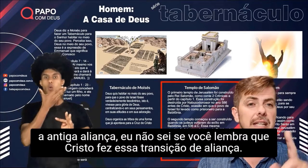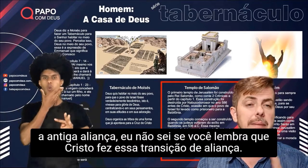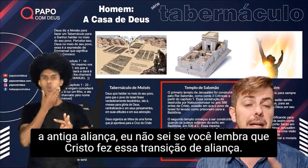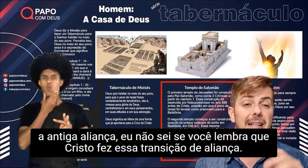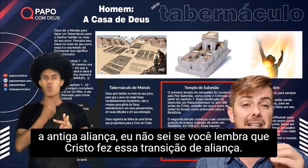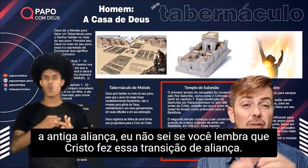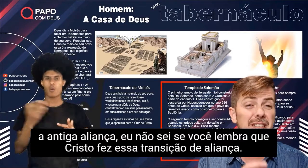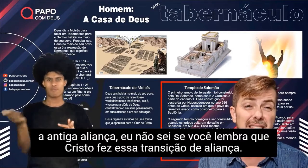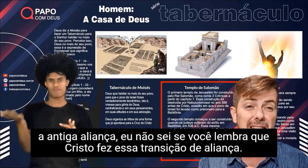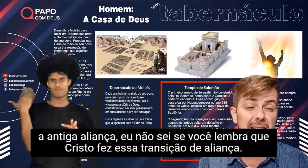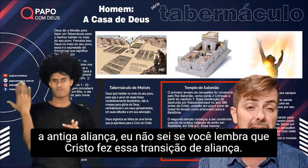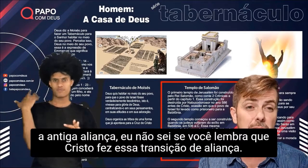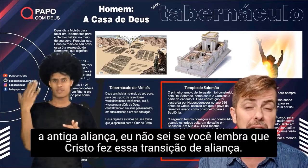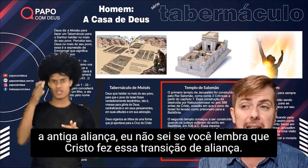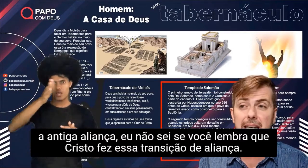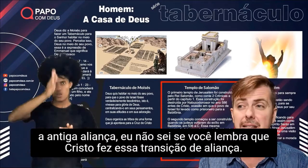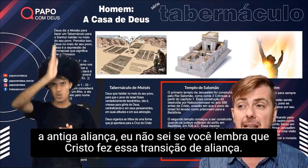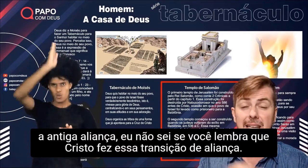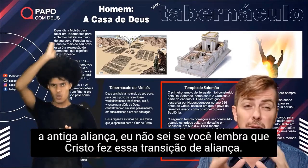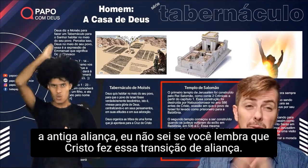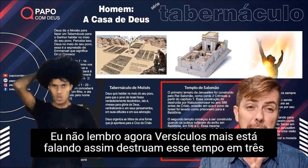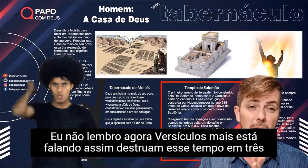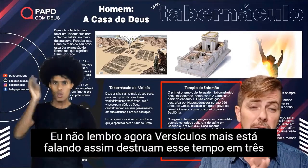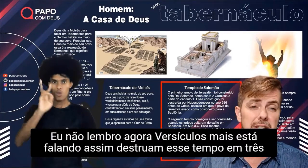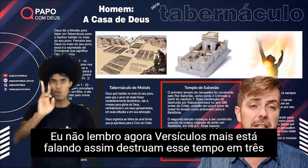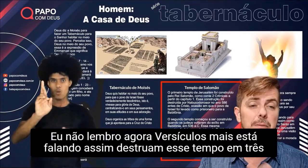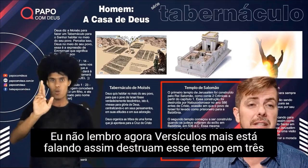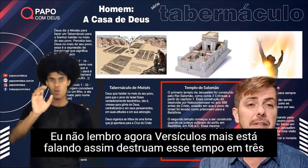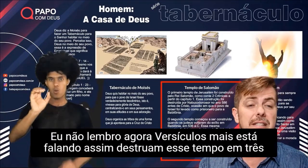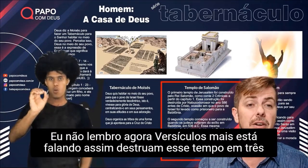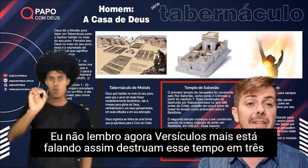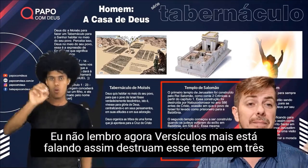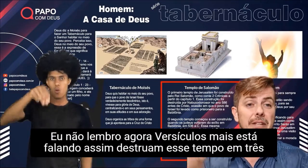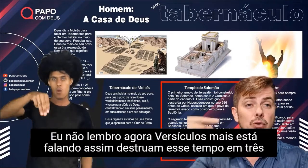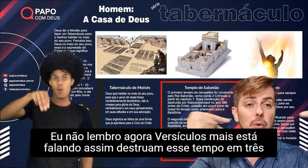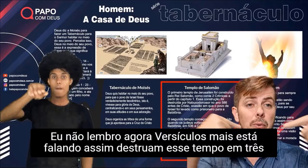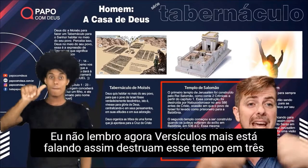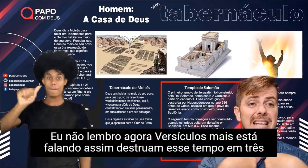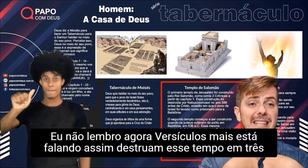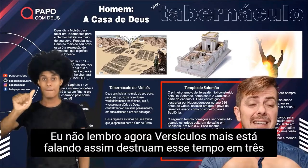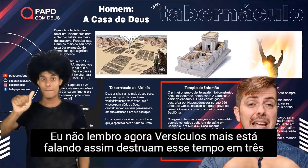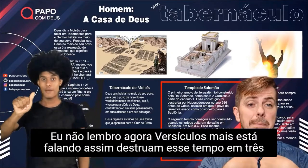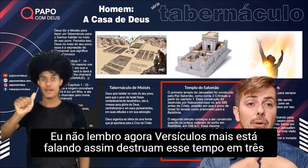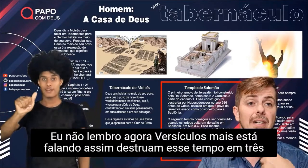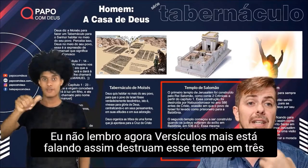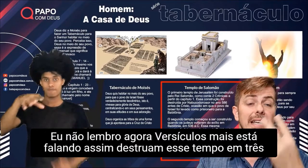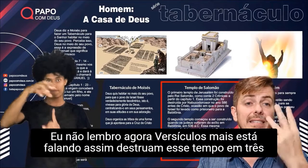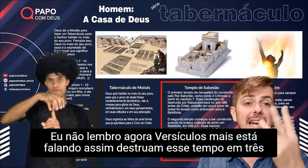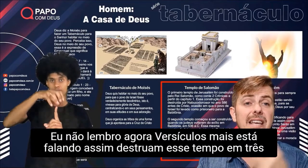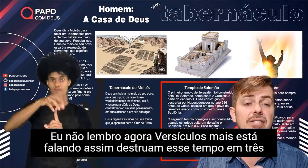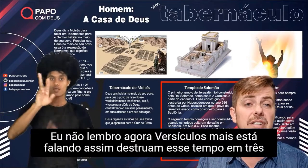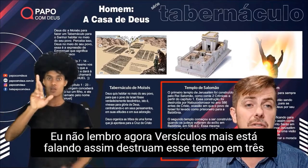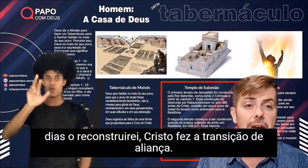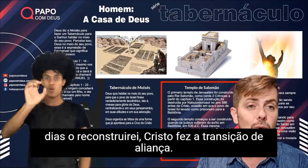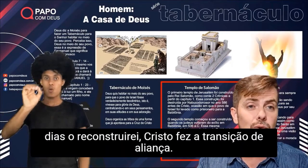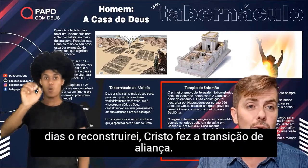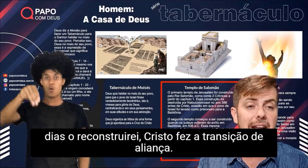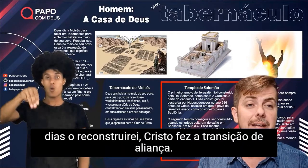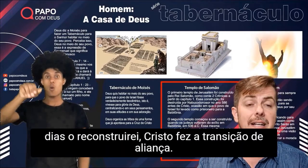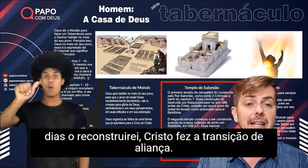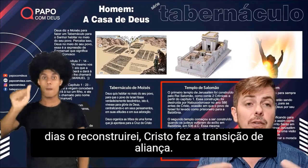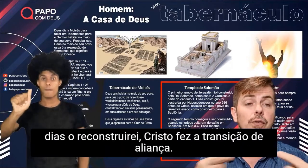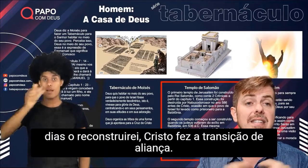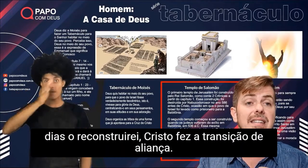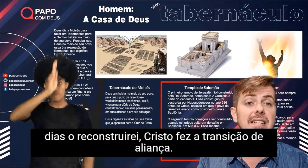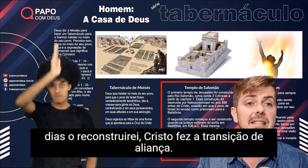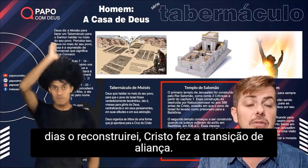sei se você lembra, Cristo fez essa transição de aliança, eu não lembro agora o versículo, mas está falando assim, ó, destruam esse templo, e em 3 dias eu